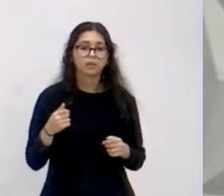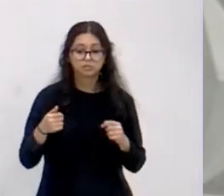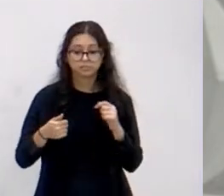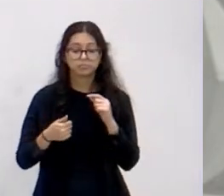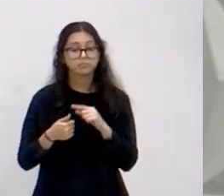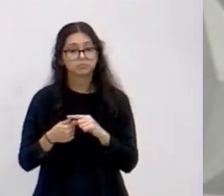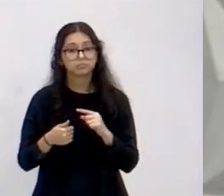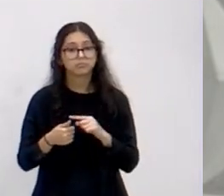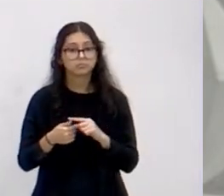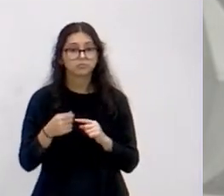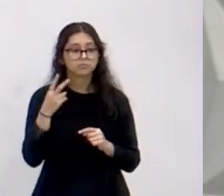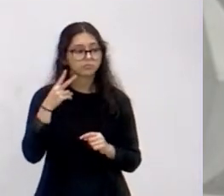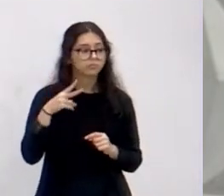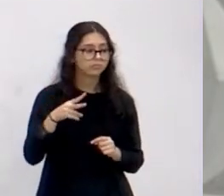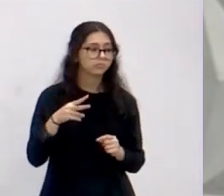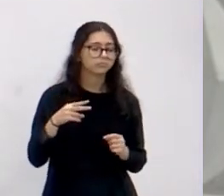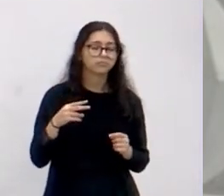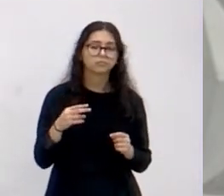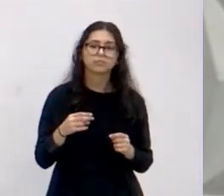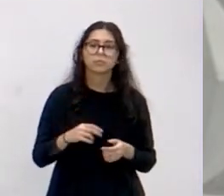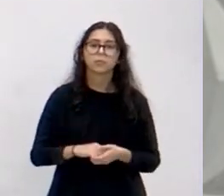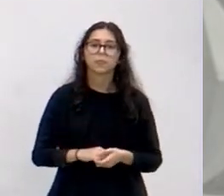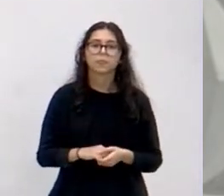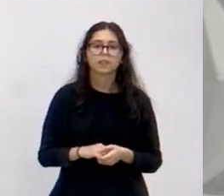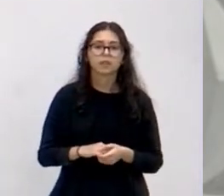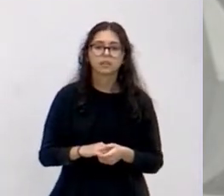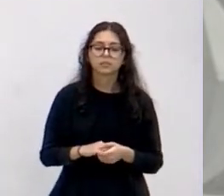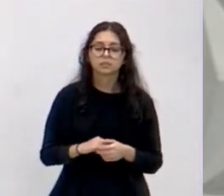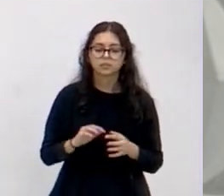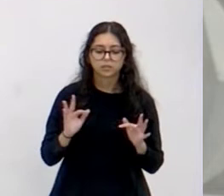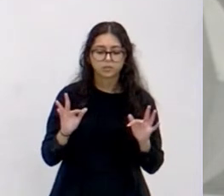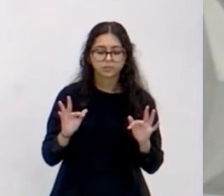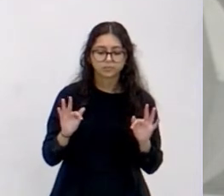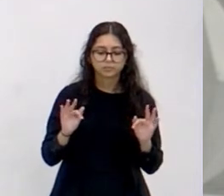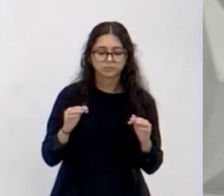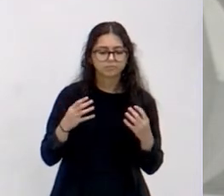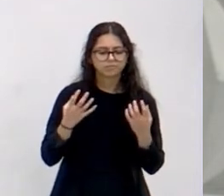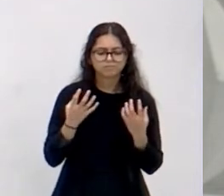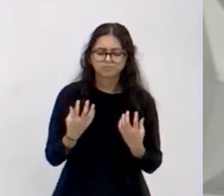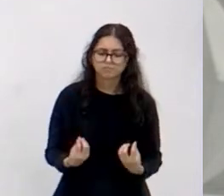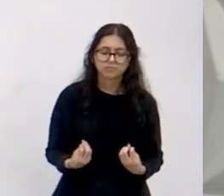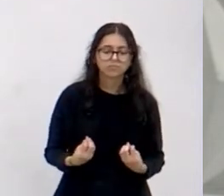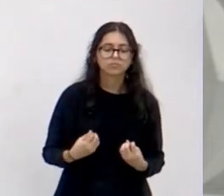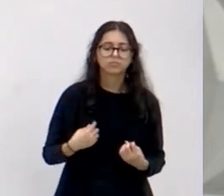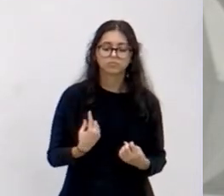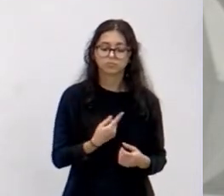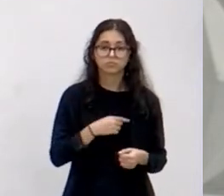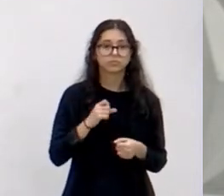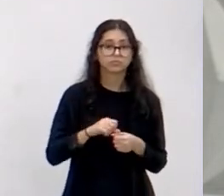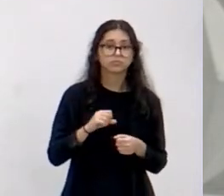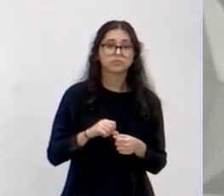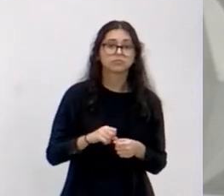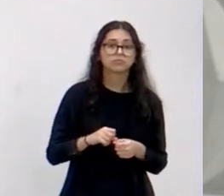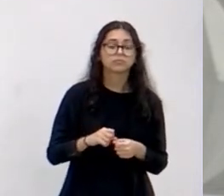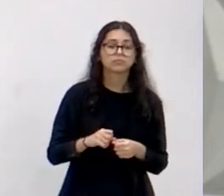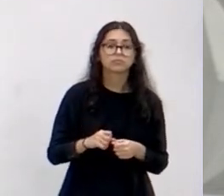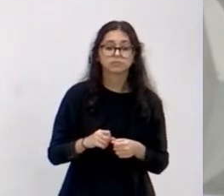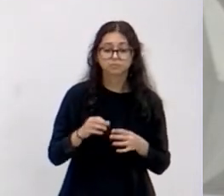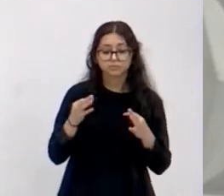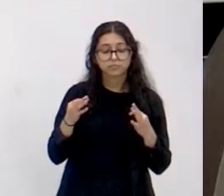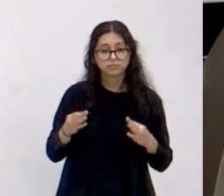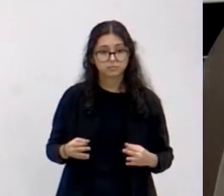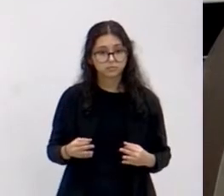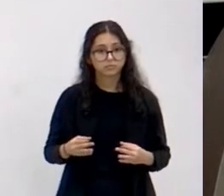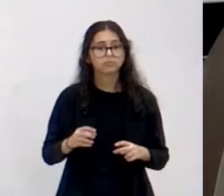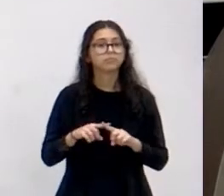que o esgotamento nos leva a fazer a coisa certa com propósito e motivação errados tem que sentido orar